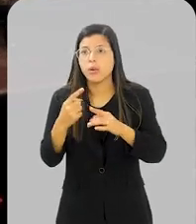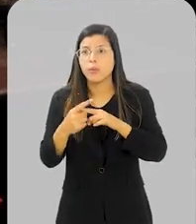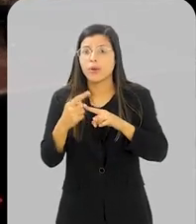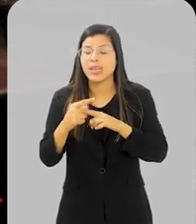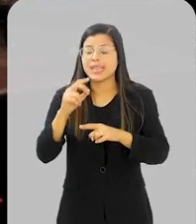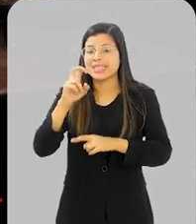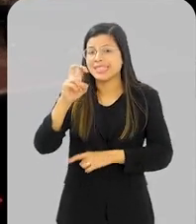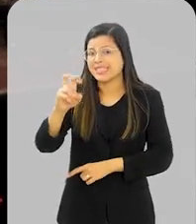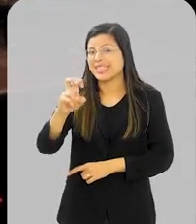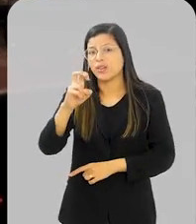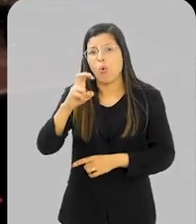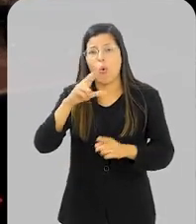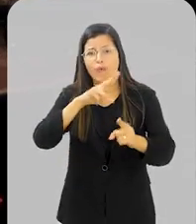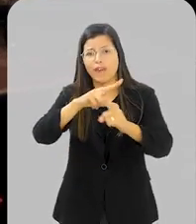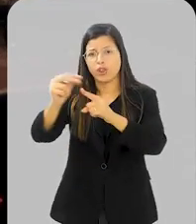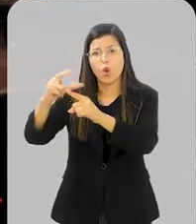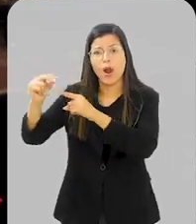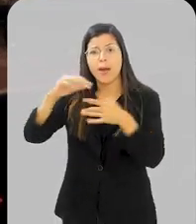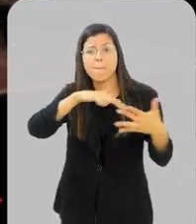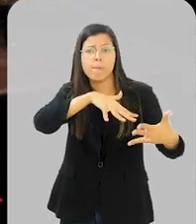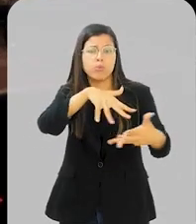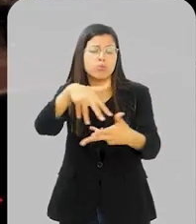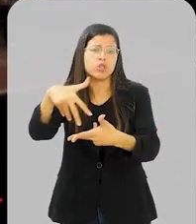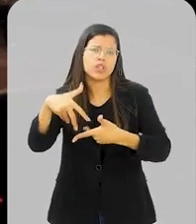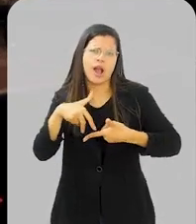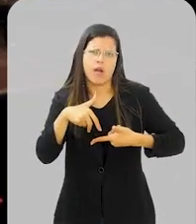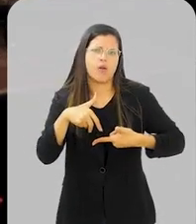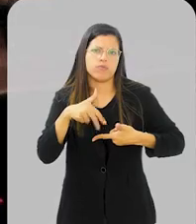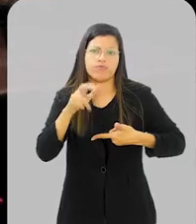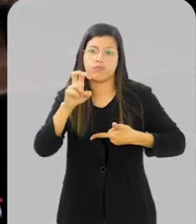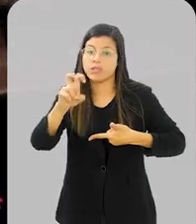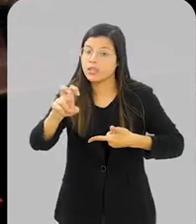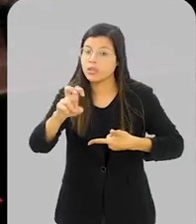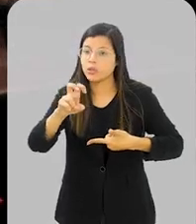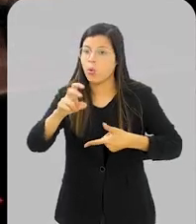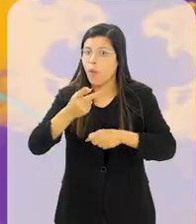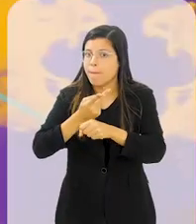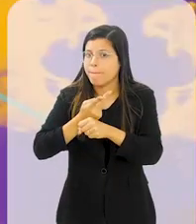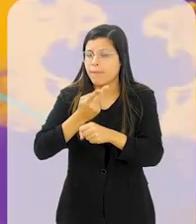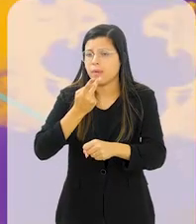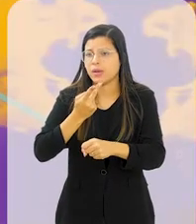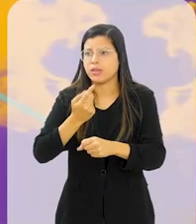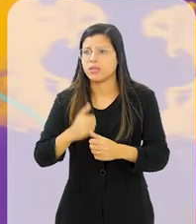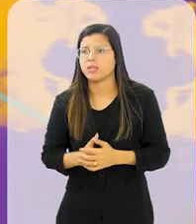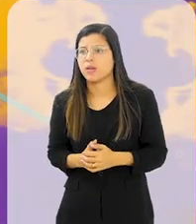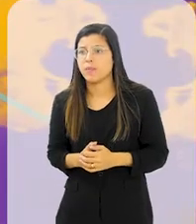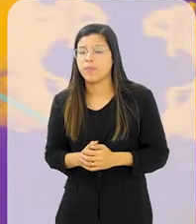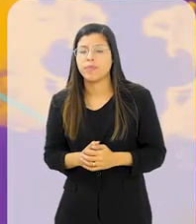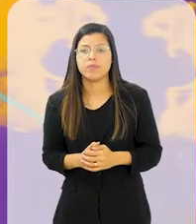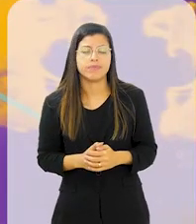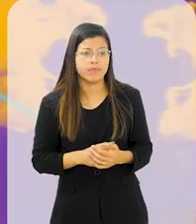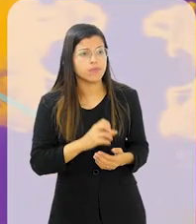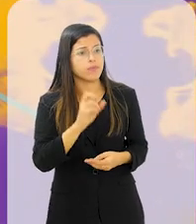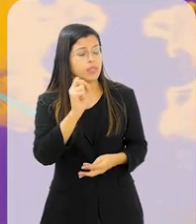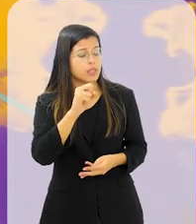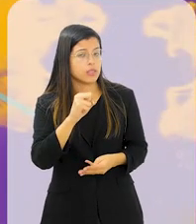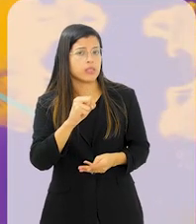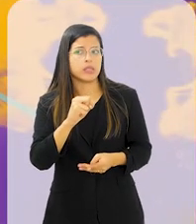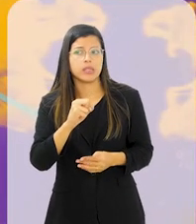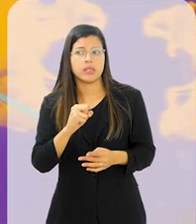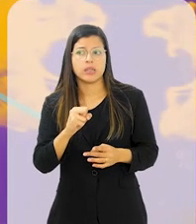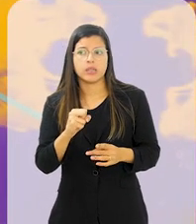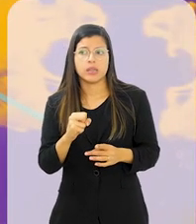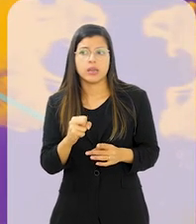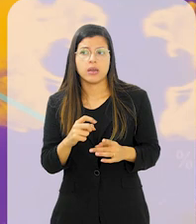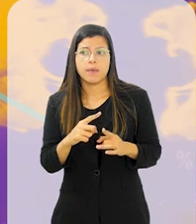são 5 títulos mundiais. São 5 títulos mundiais, mas tem que jogar bem. Mas isso remete...